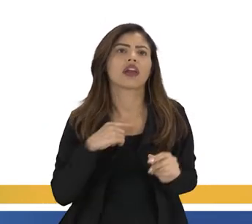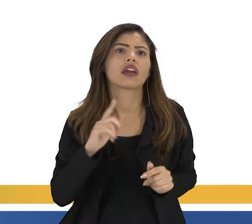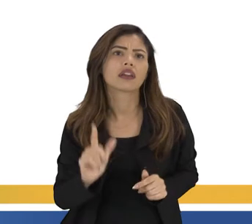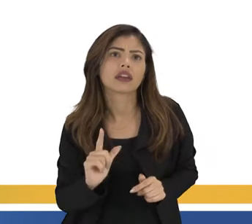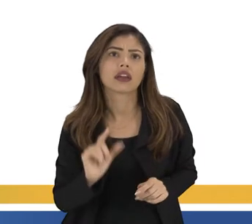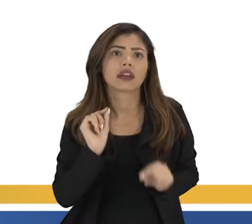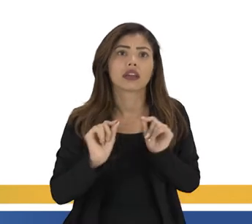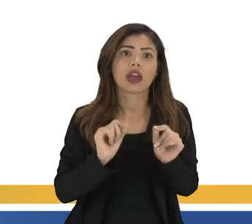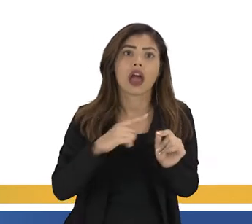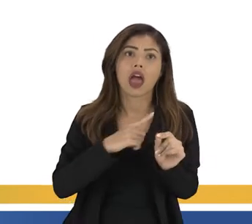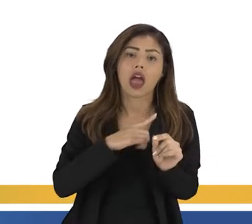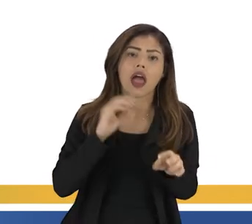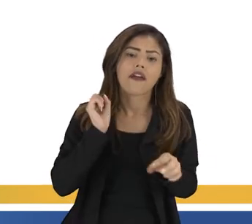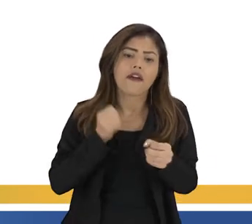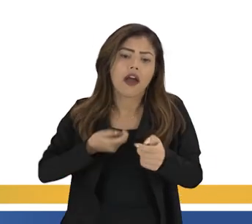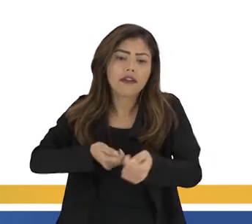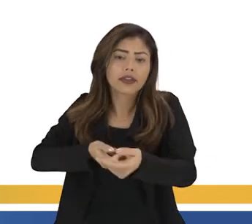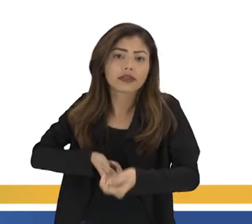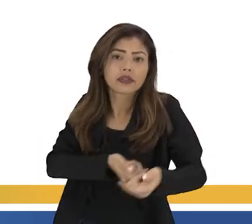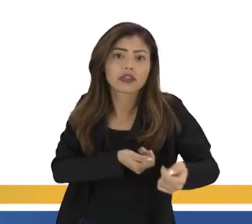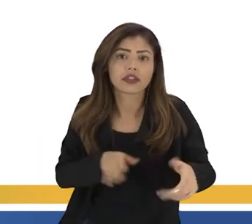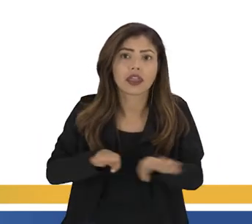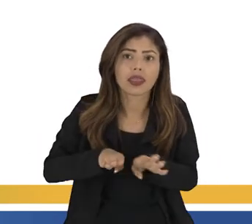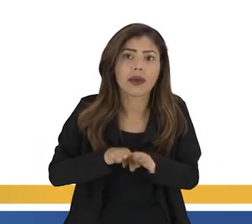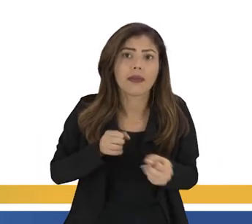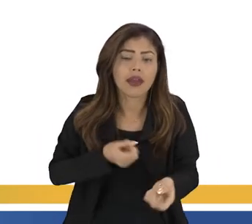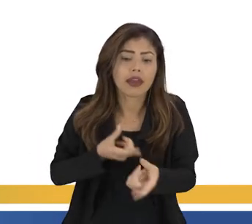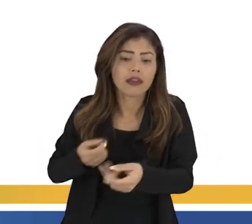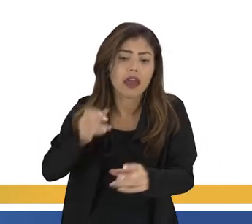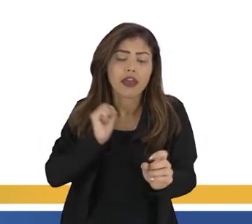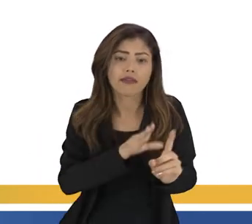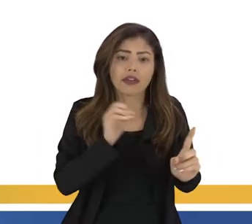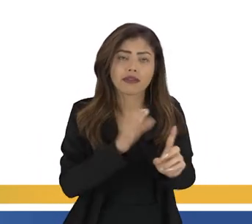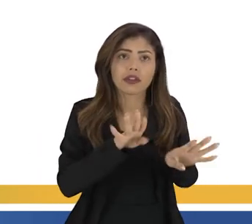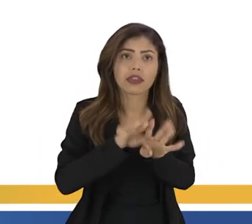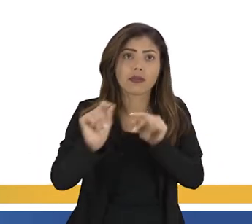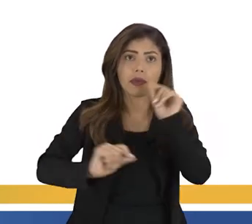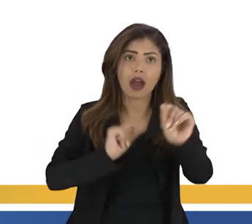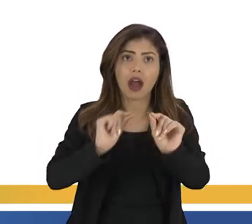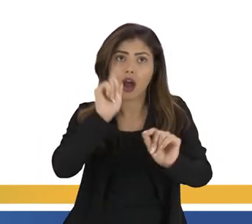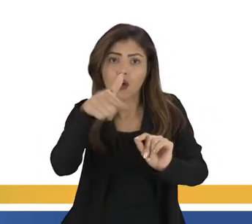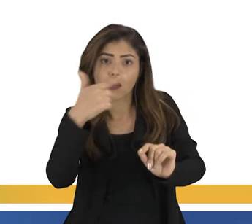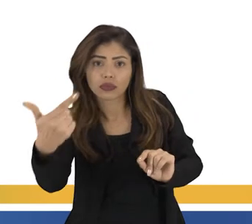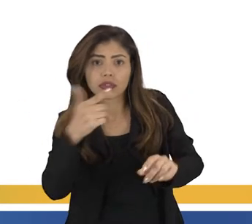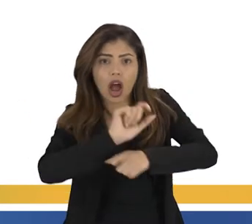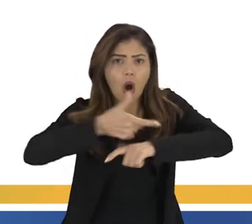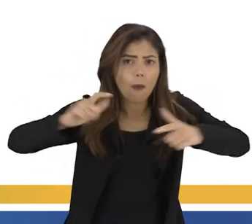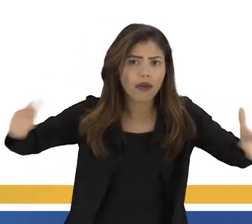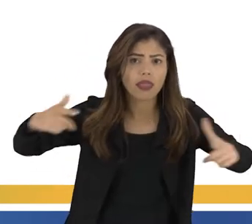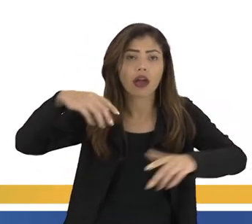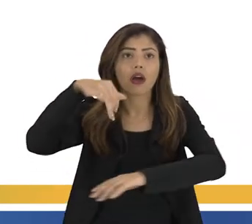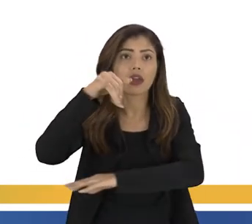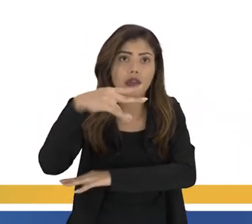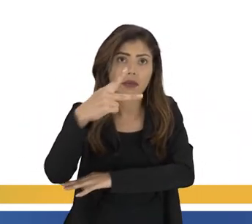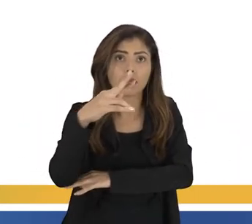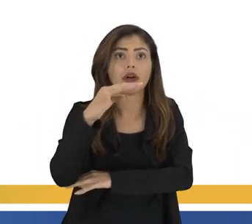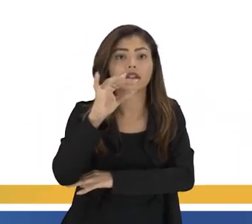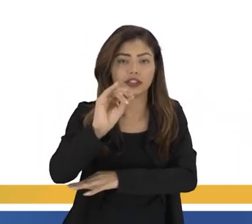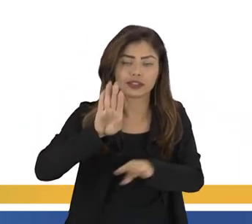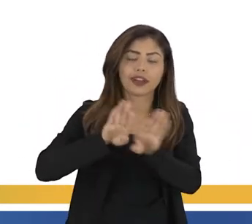militarização mas ele vai investir também várias obras em várias construções e conheço ele vai também aumentar os impostos